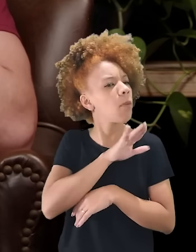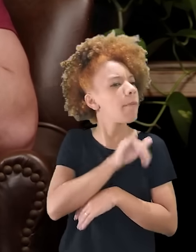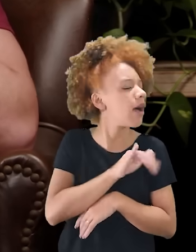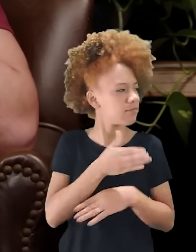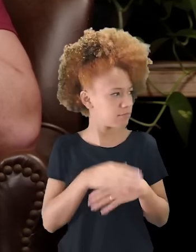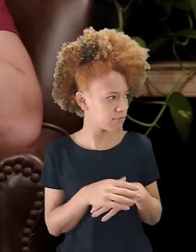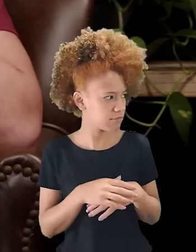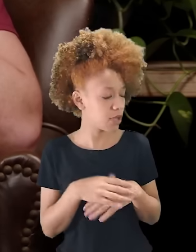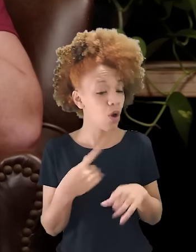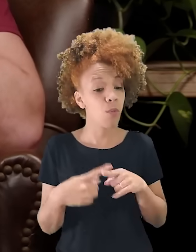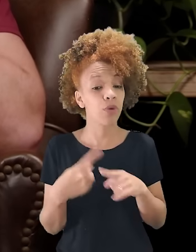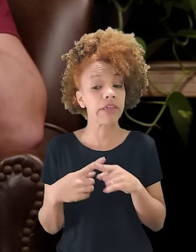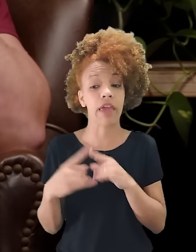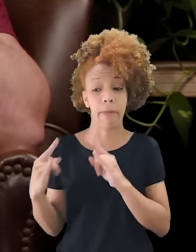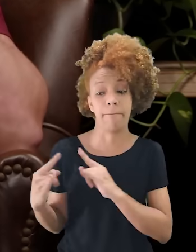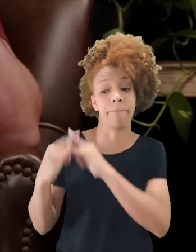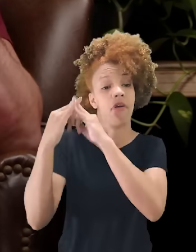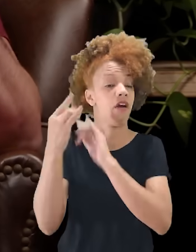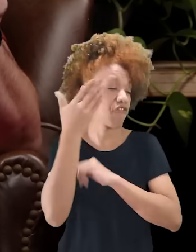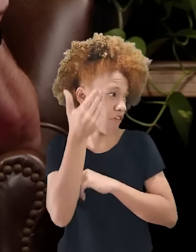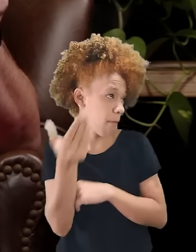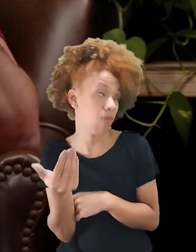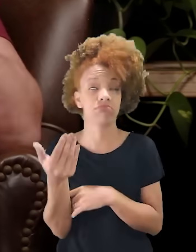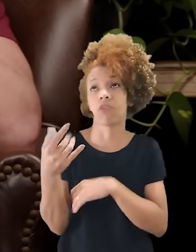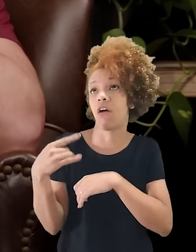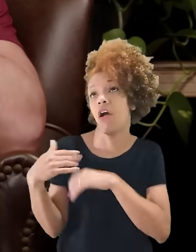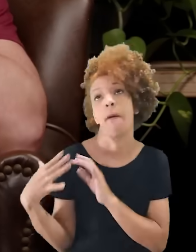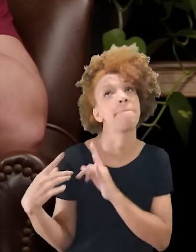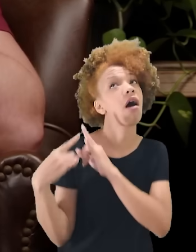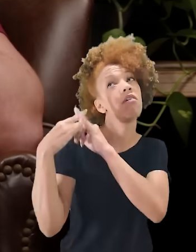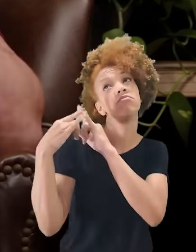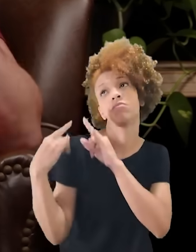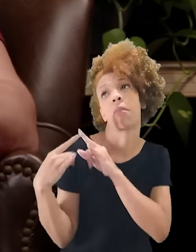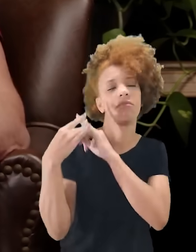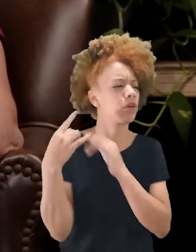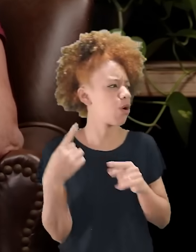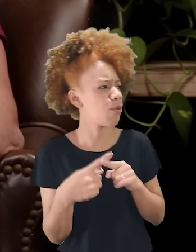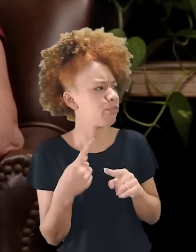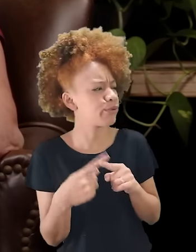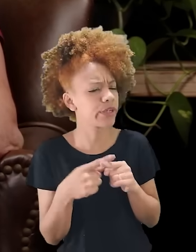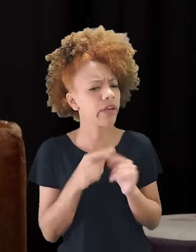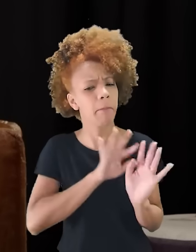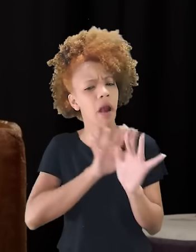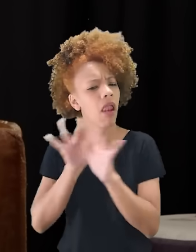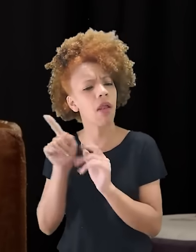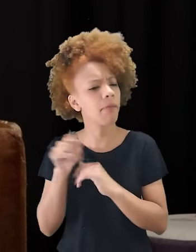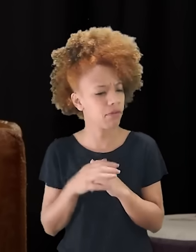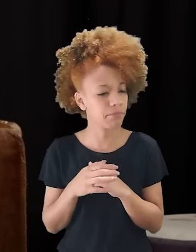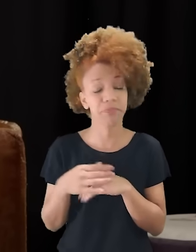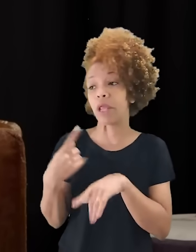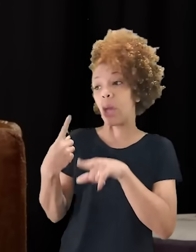Paris todo mundo que é famoso no mundo na moda fala parris vou para lá por que que essa elegância vem de lá porque